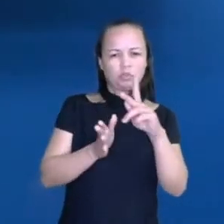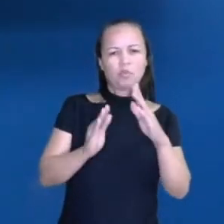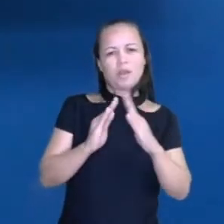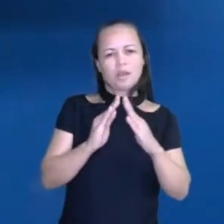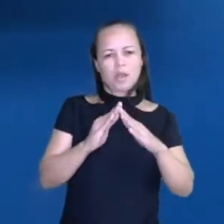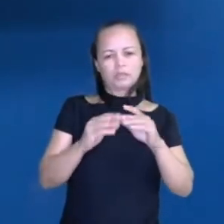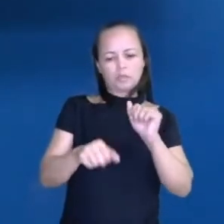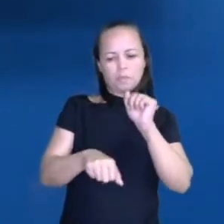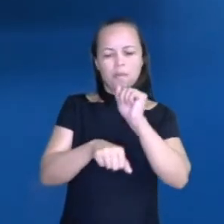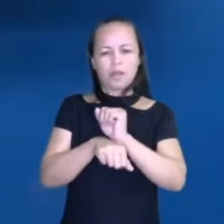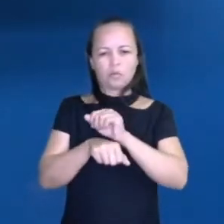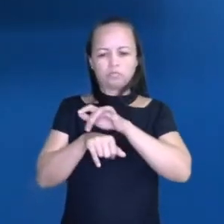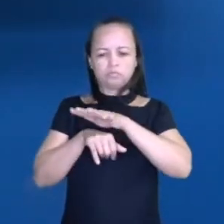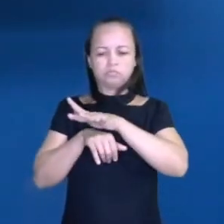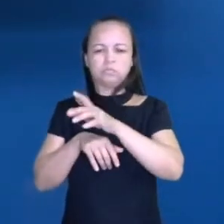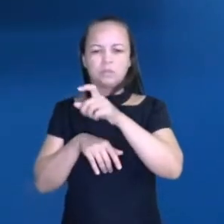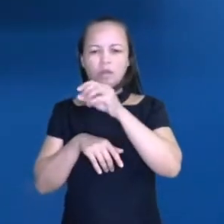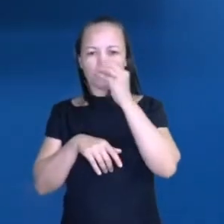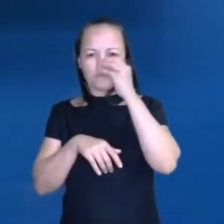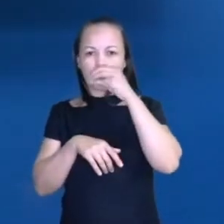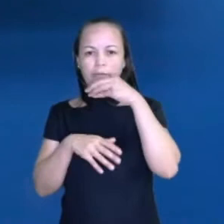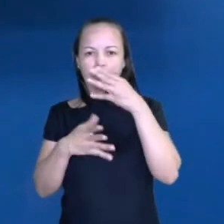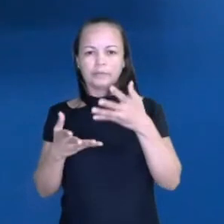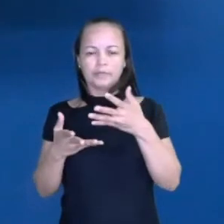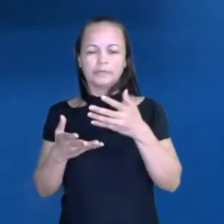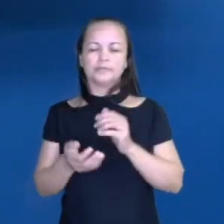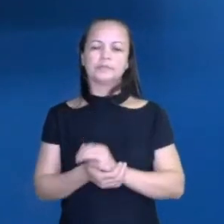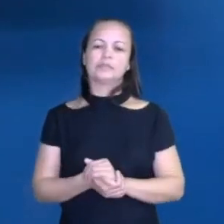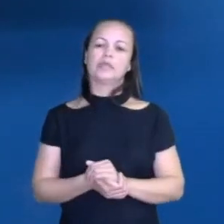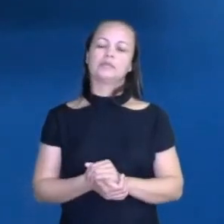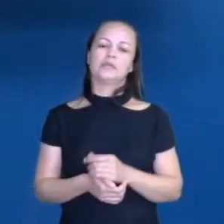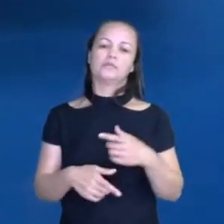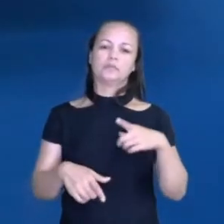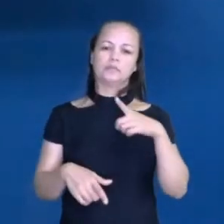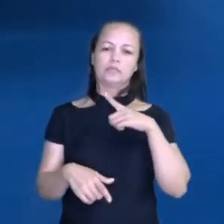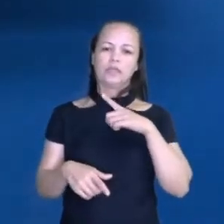eu não tenho que ele fluxo de elétrons beleza ok